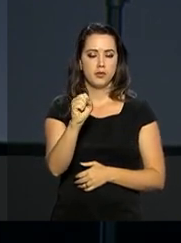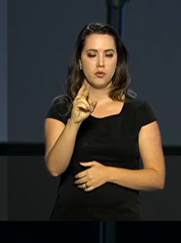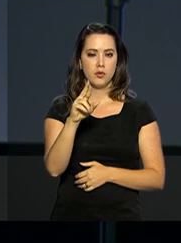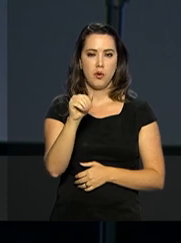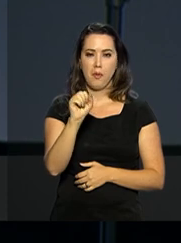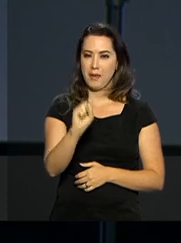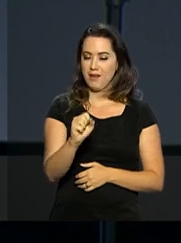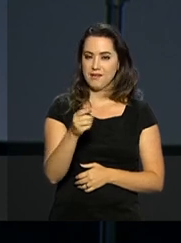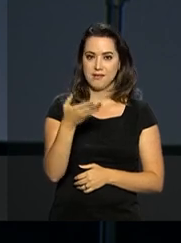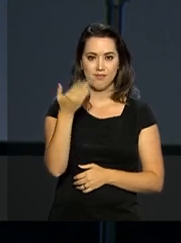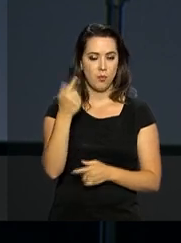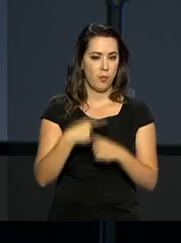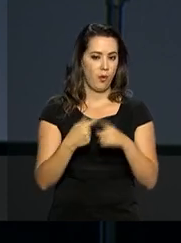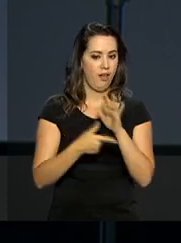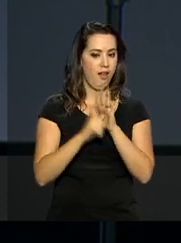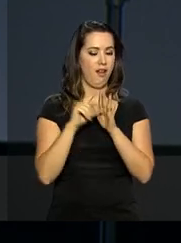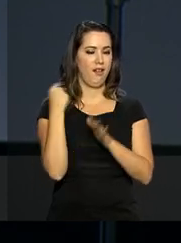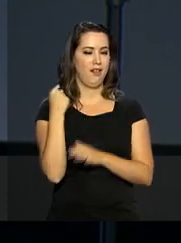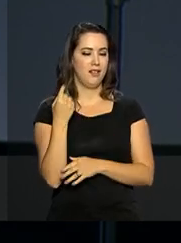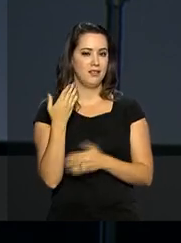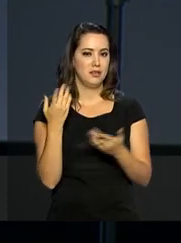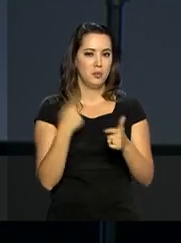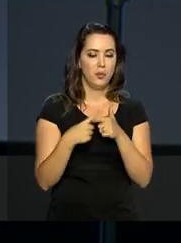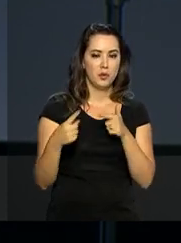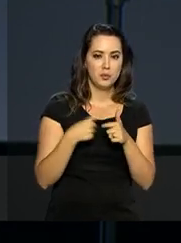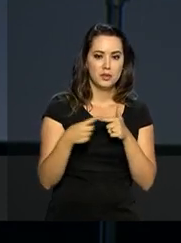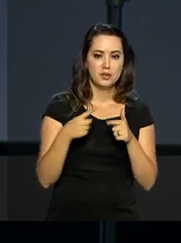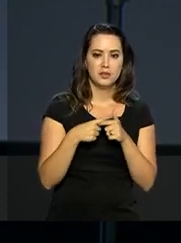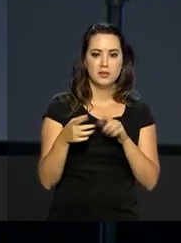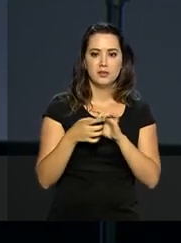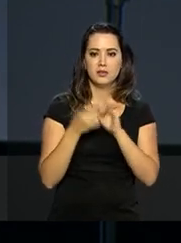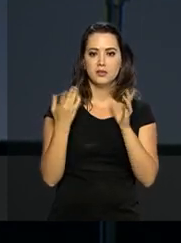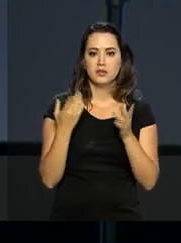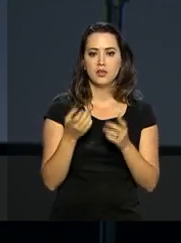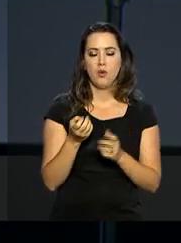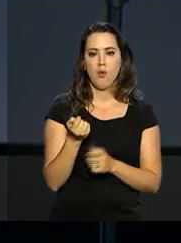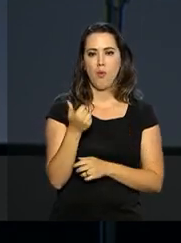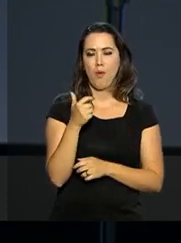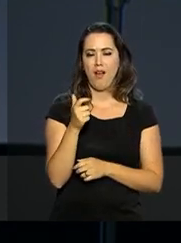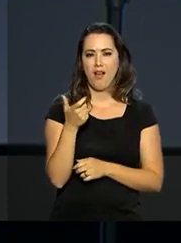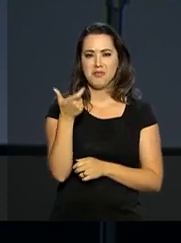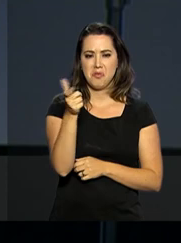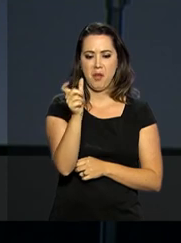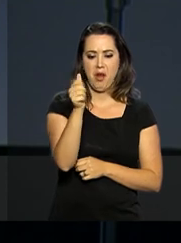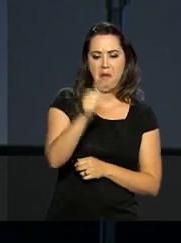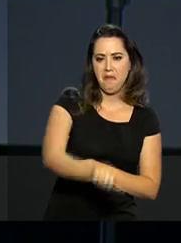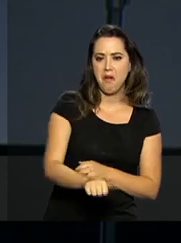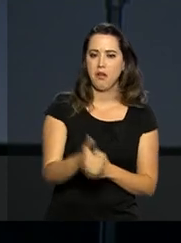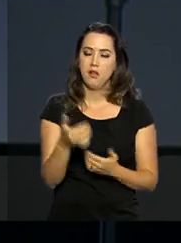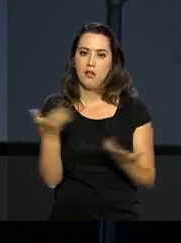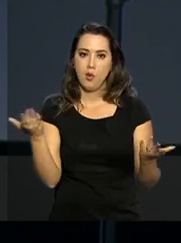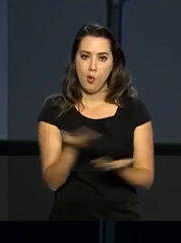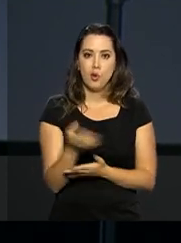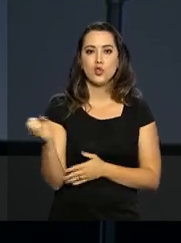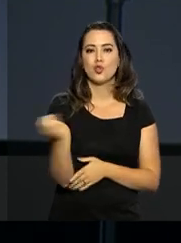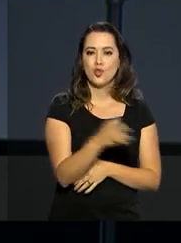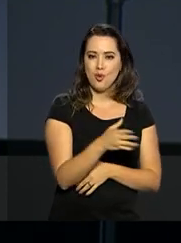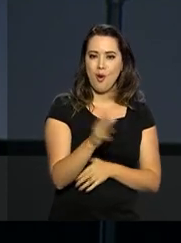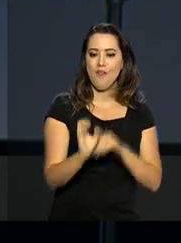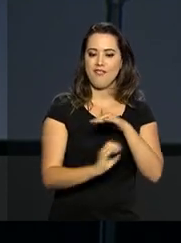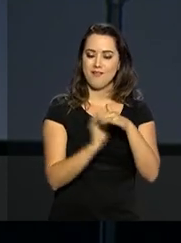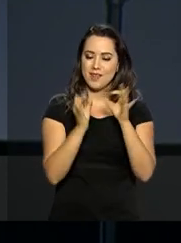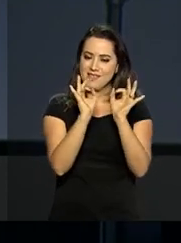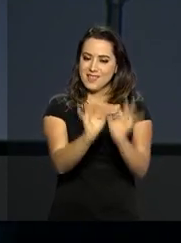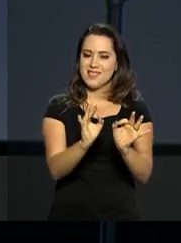Wagner, ficou numa situação tal que, se me permite uma expressão livre, era quase palavrão. Hoje não. Hoje é, novamente, aquilo que ela